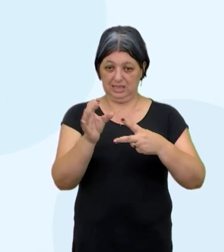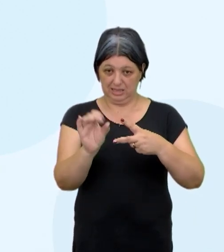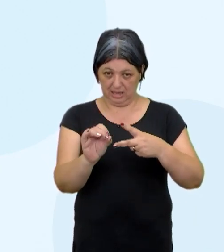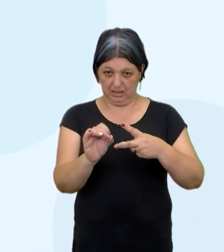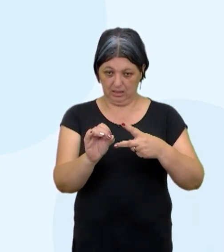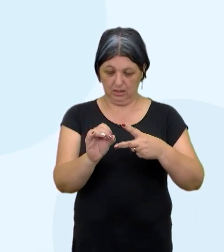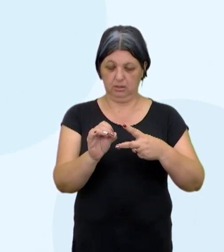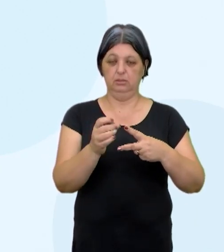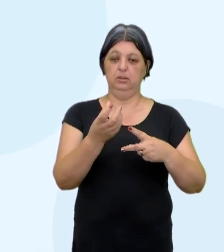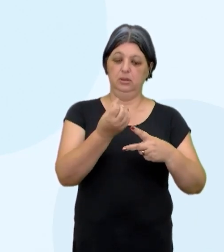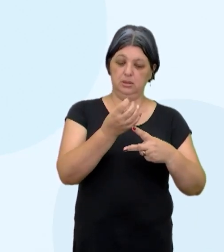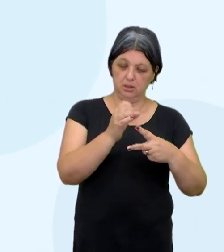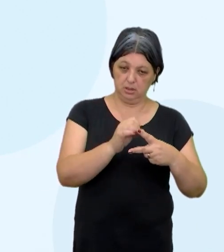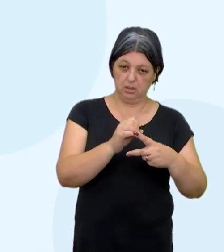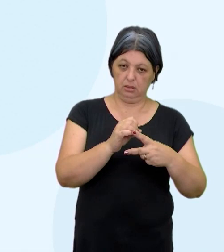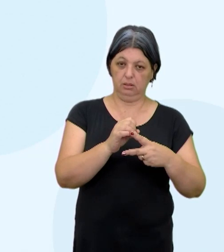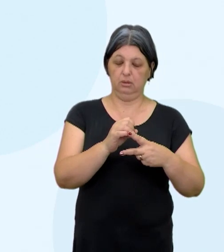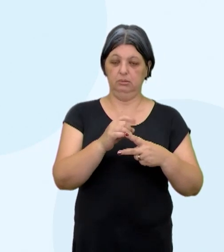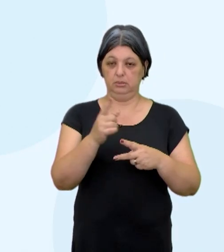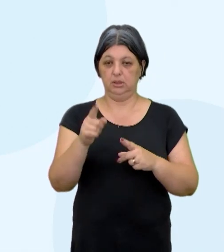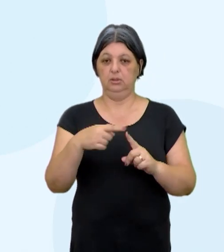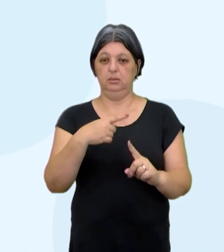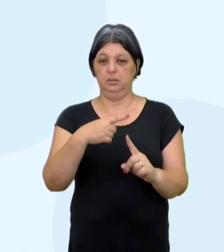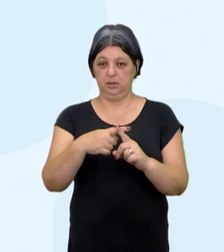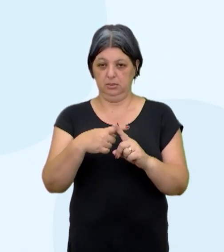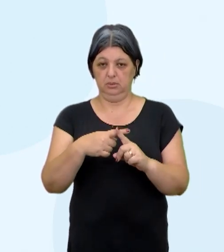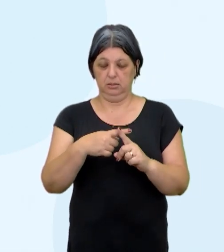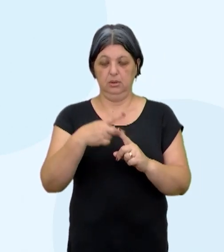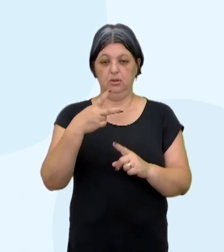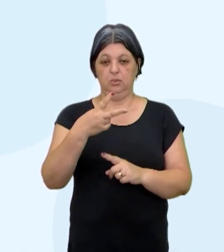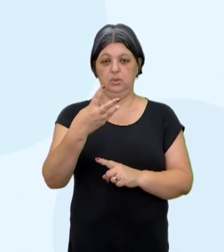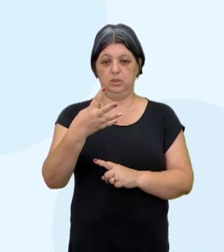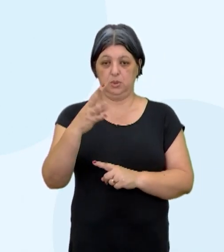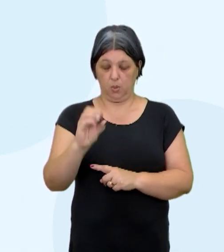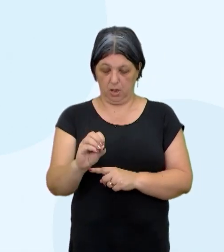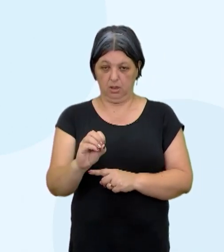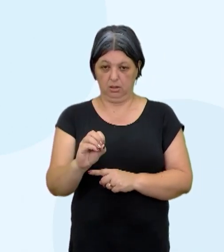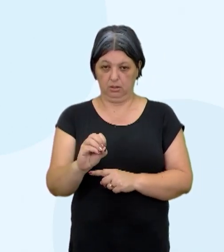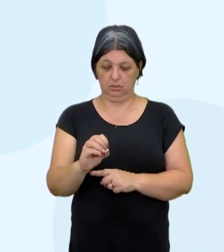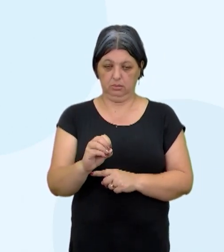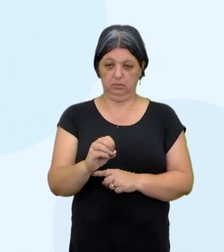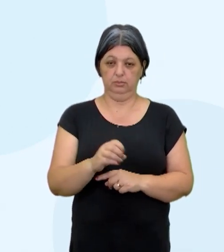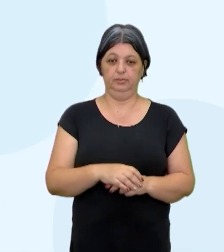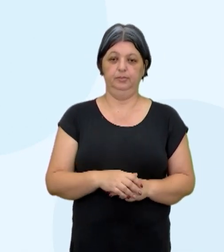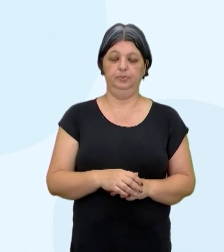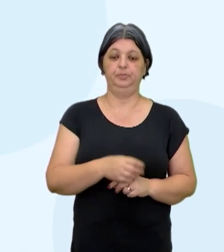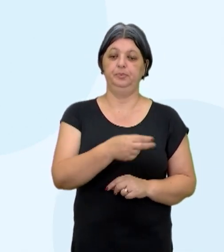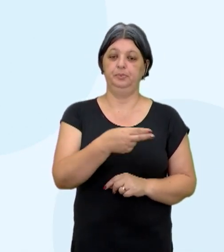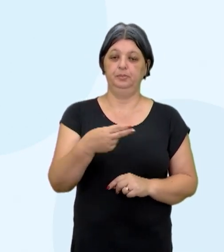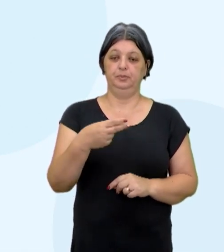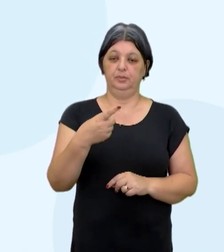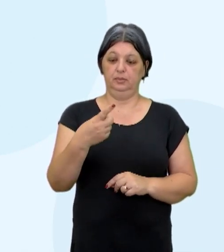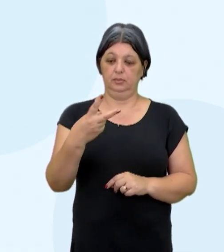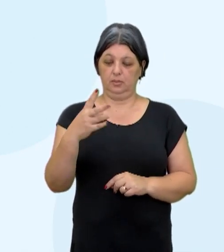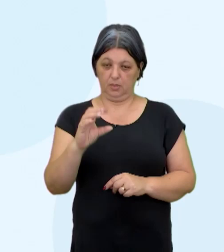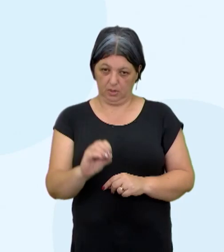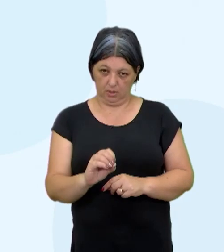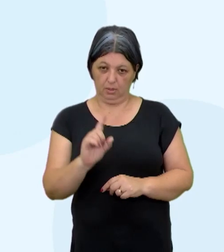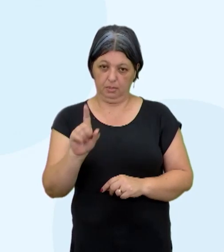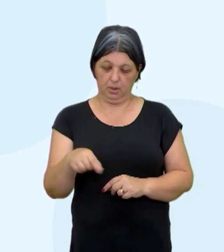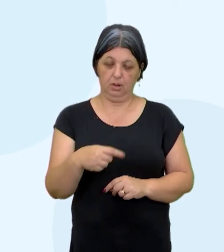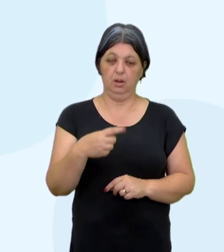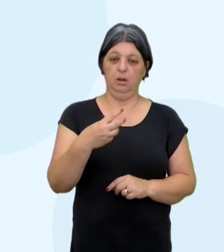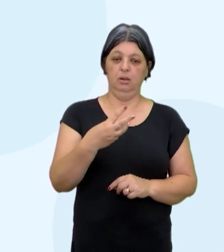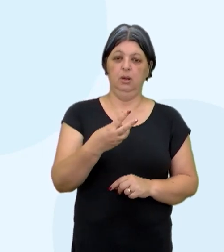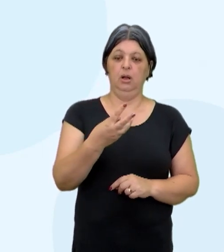Olha, 120 mais 120, tem dois deles, 240. 60 mais 60, 120. Mais o 240 que eu